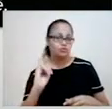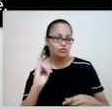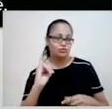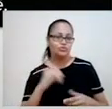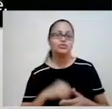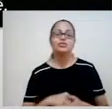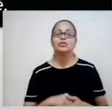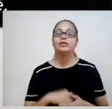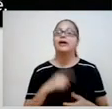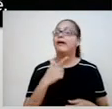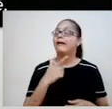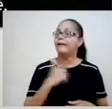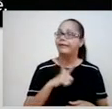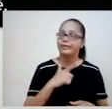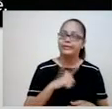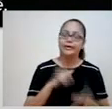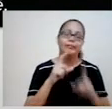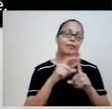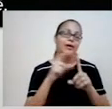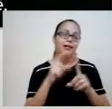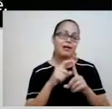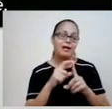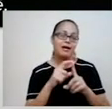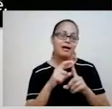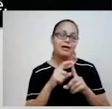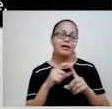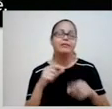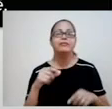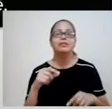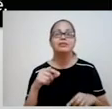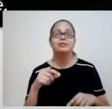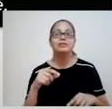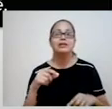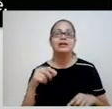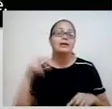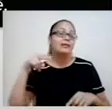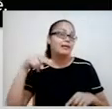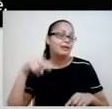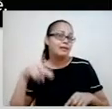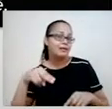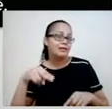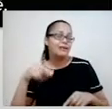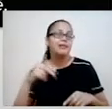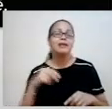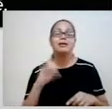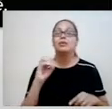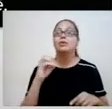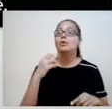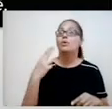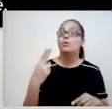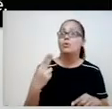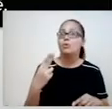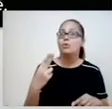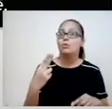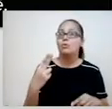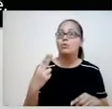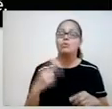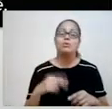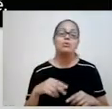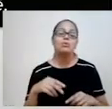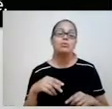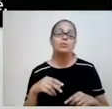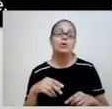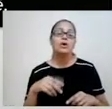N, porque às vezes a gente põe um U, num, né? Muitas pessoas falam num em vez de não, né?